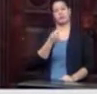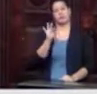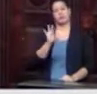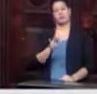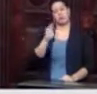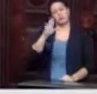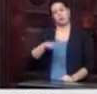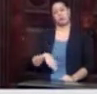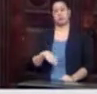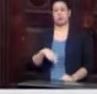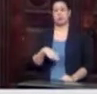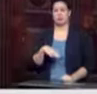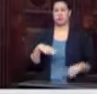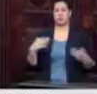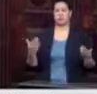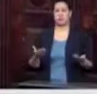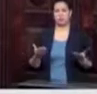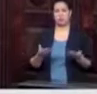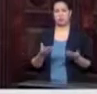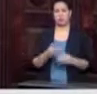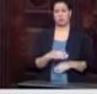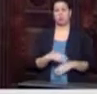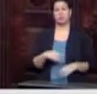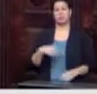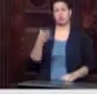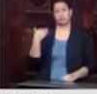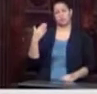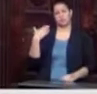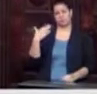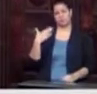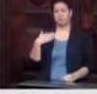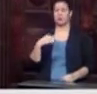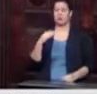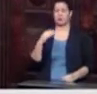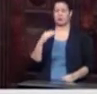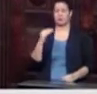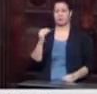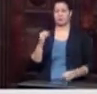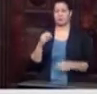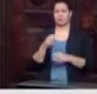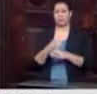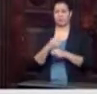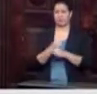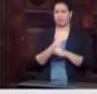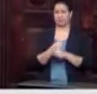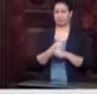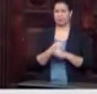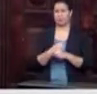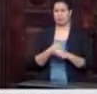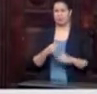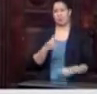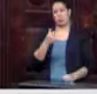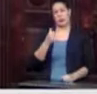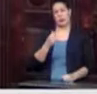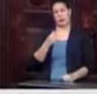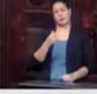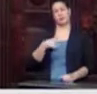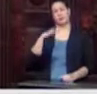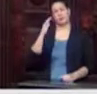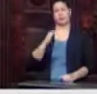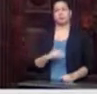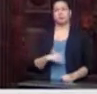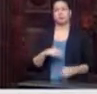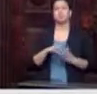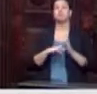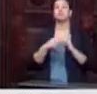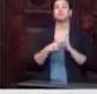mais baixo do que o que se aposentaria no regime atual. 12 anos a mais, senhor presidente. Isso